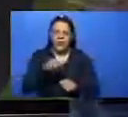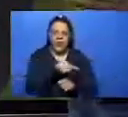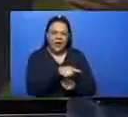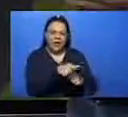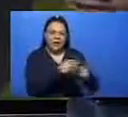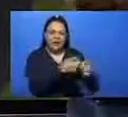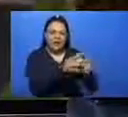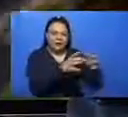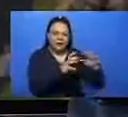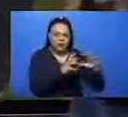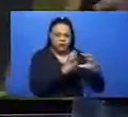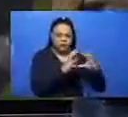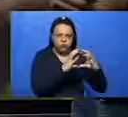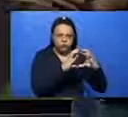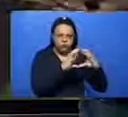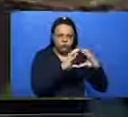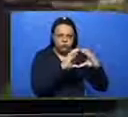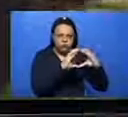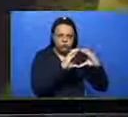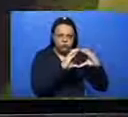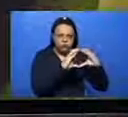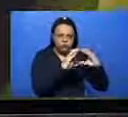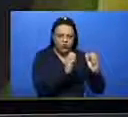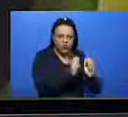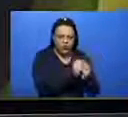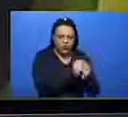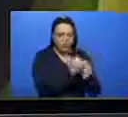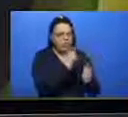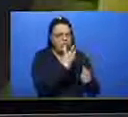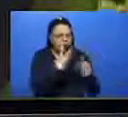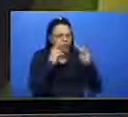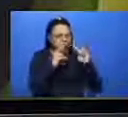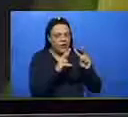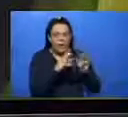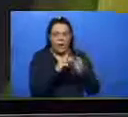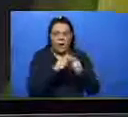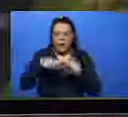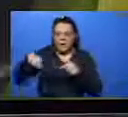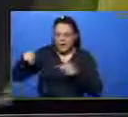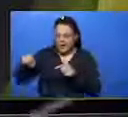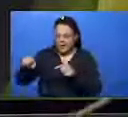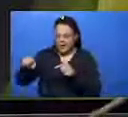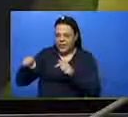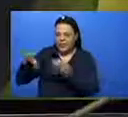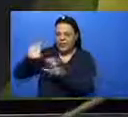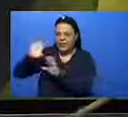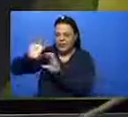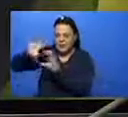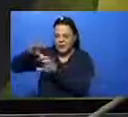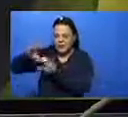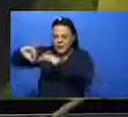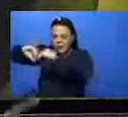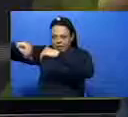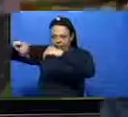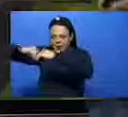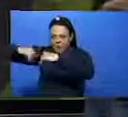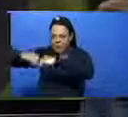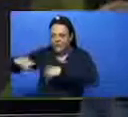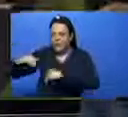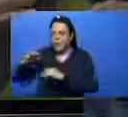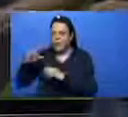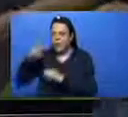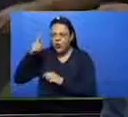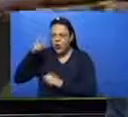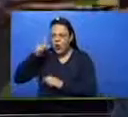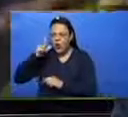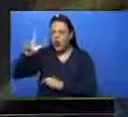Dá uma boa visualização? Dá. Só que essa aqui, ó, destaca melhor, não é?